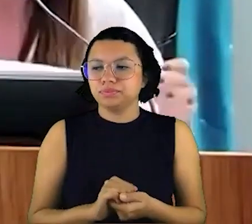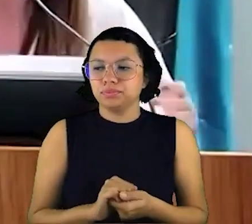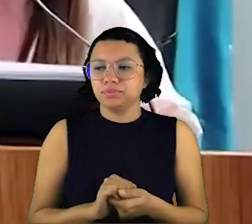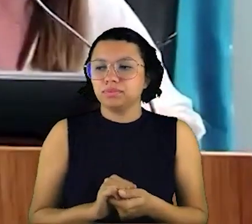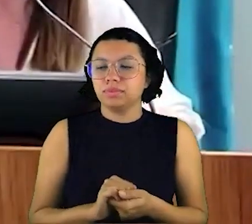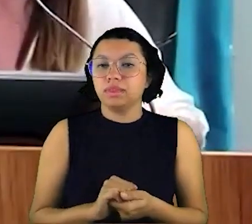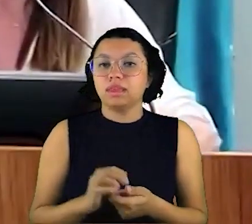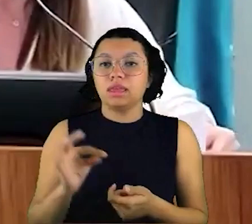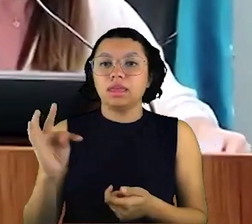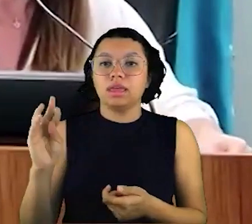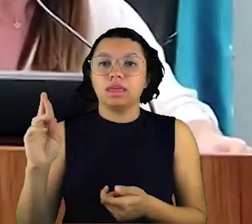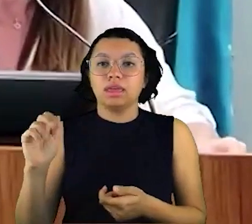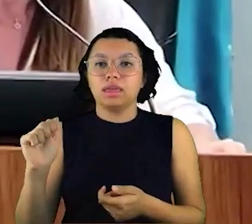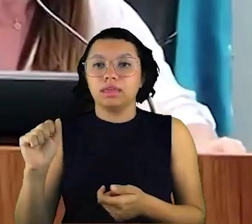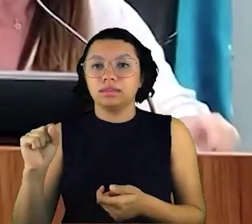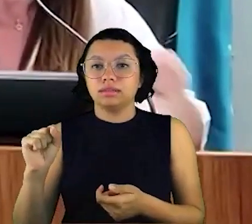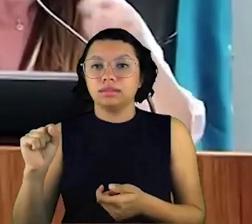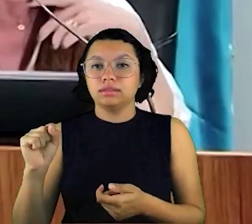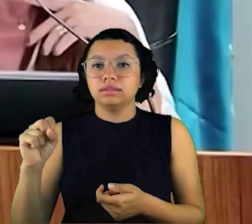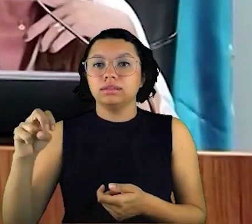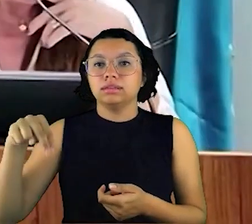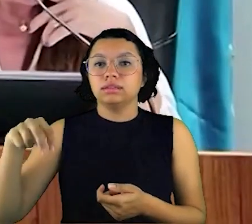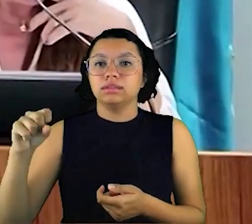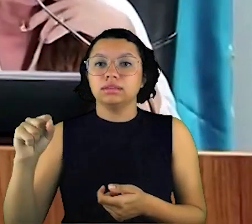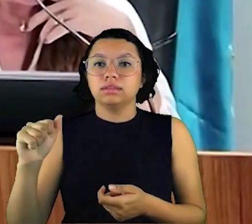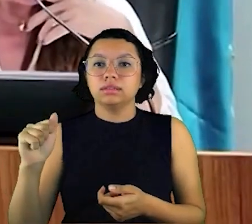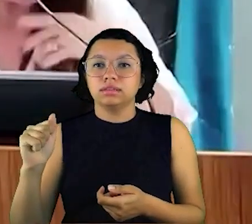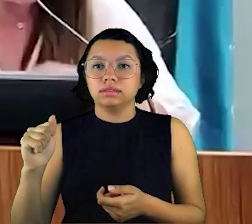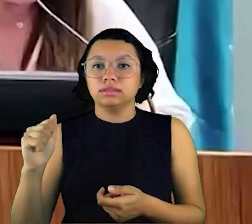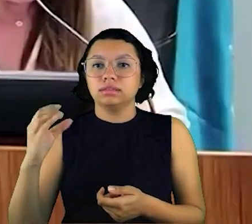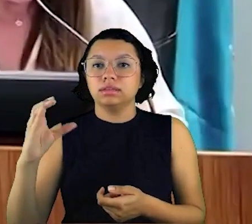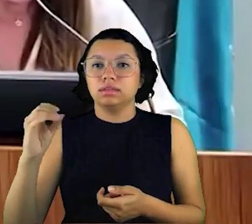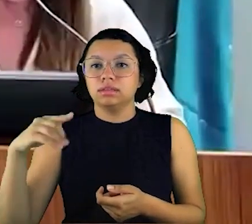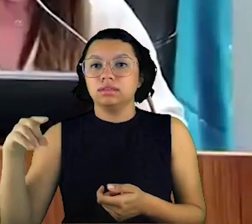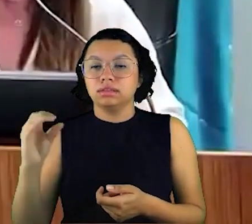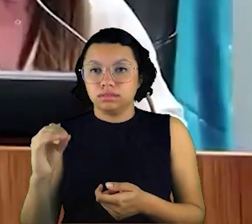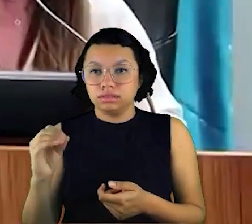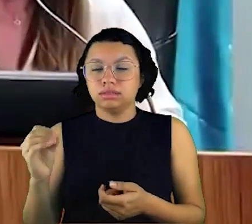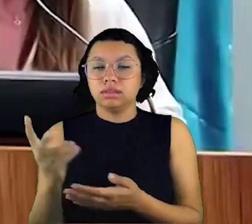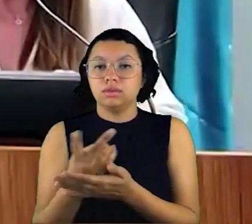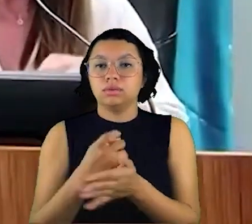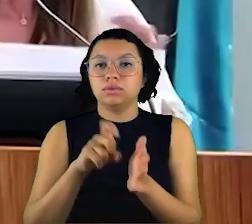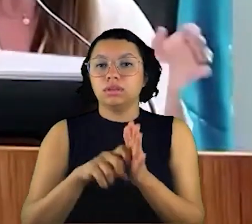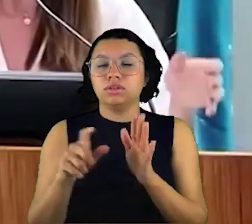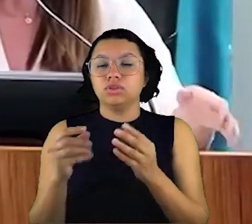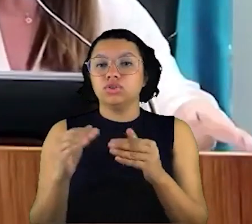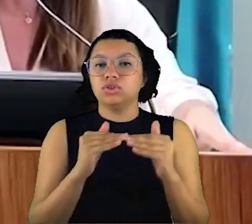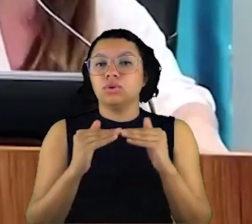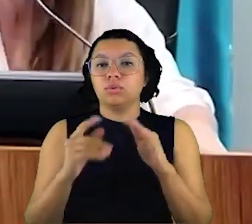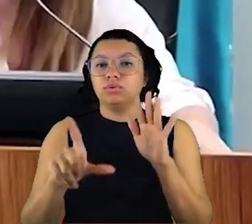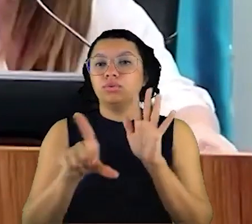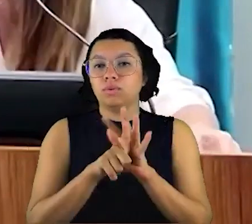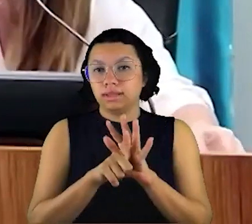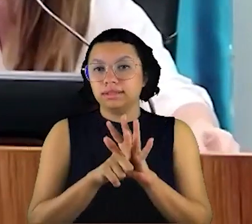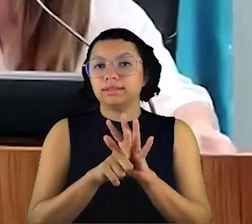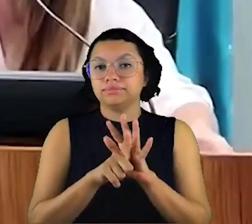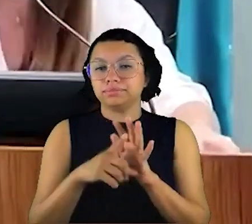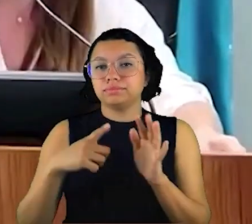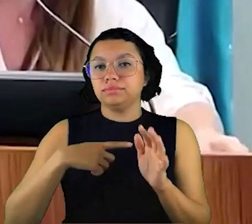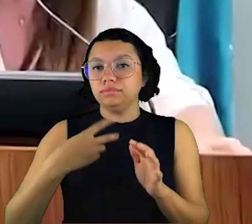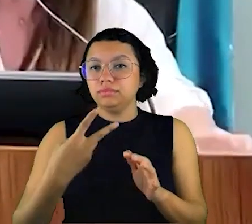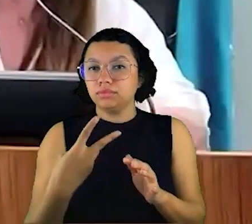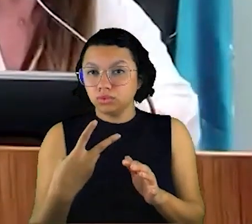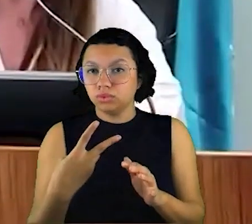A transação tributária, segundo a Lei 13.988, tem duas versões básicas,